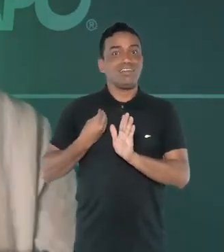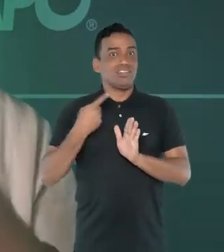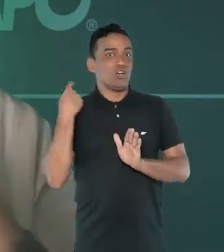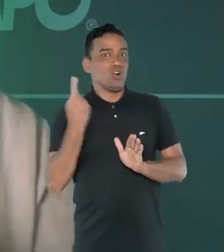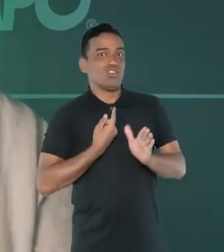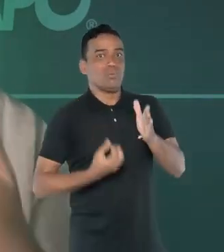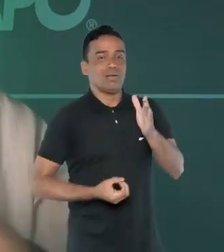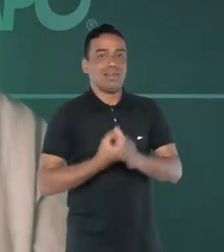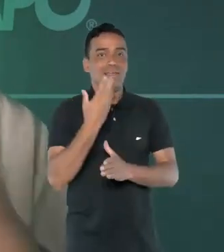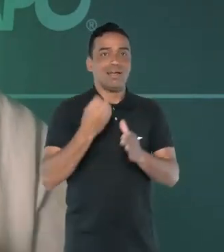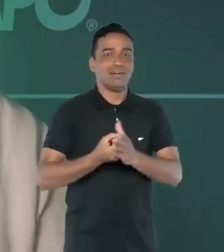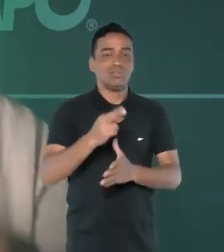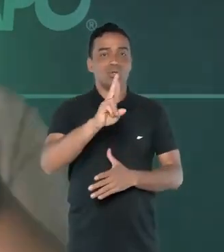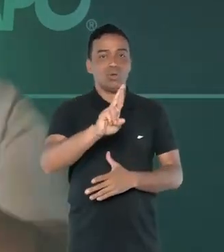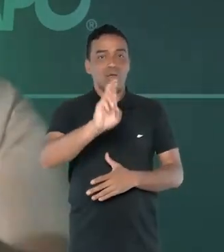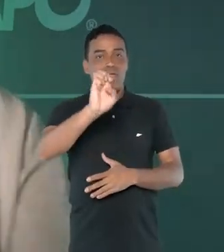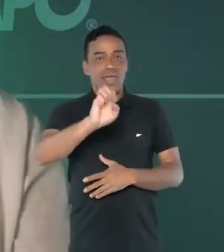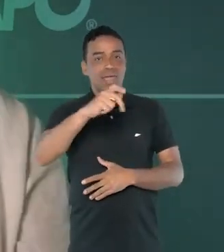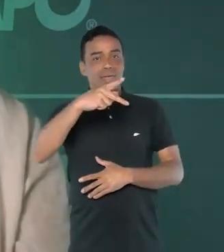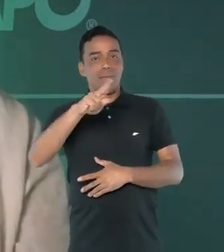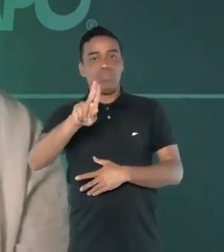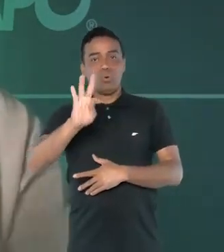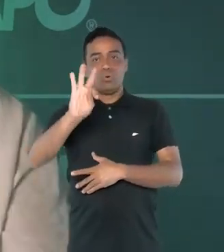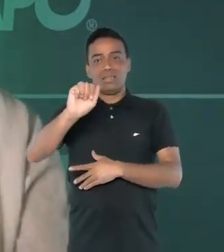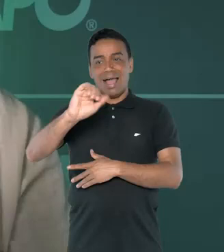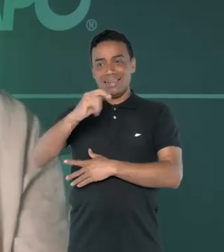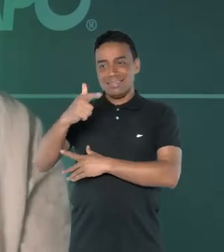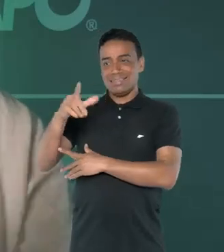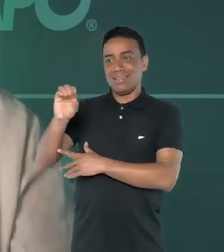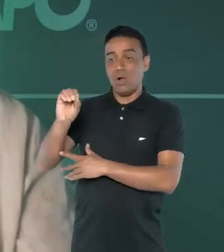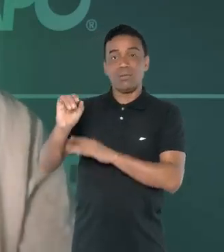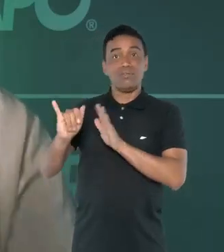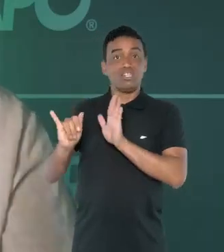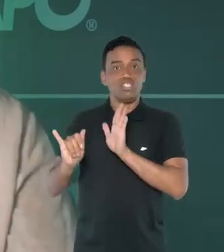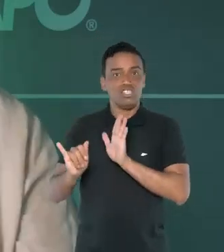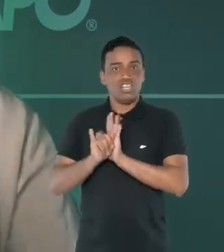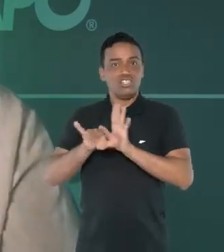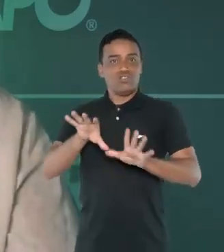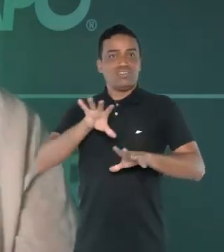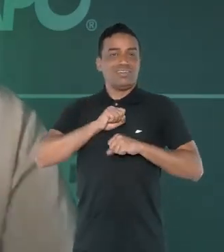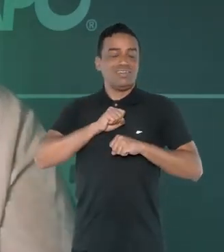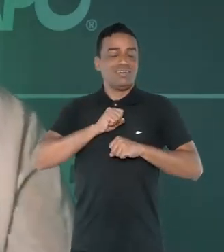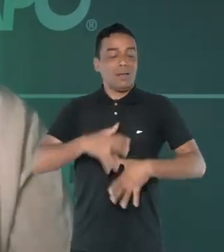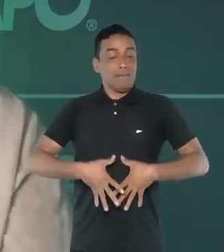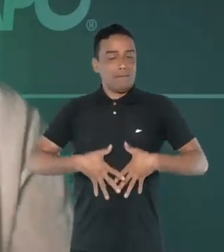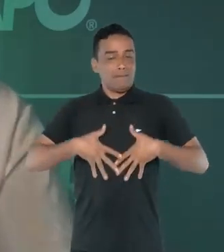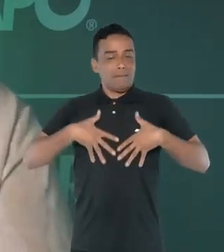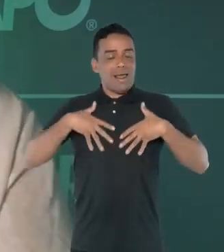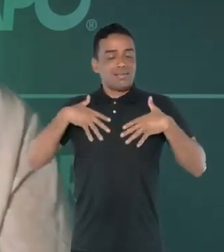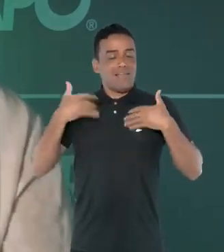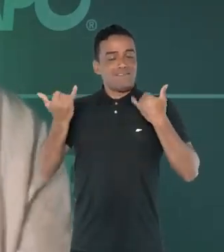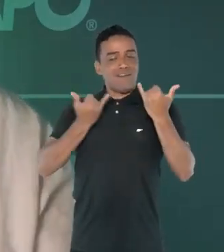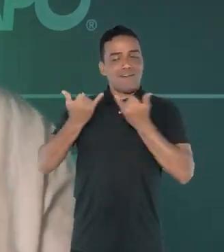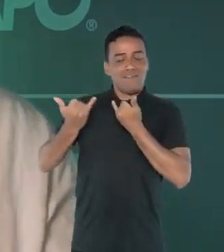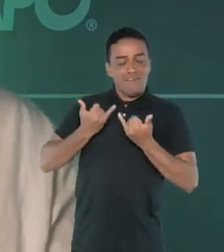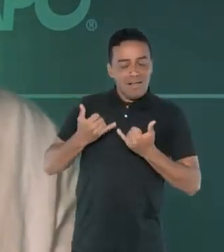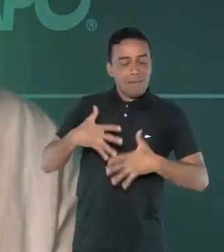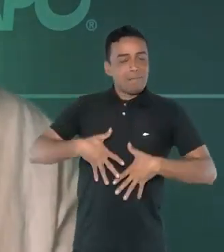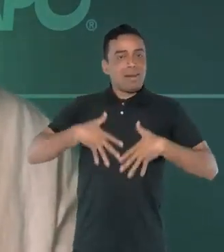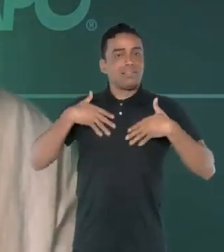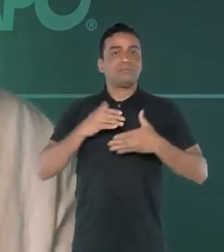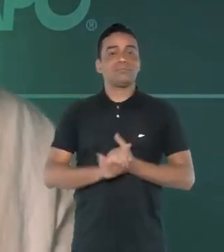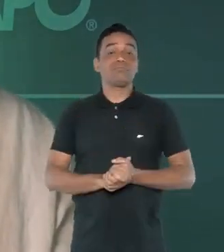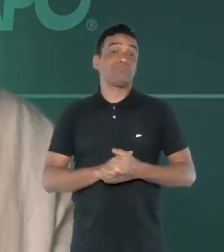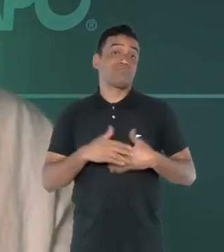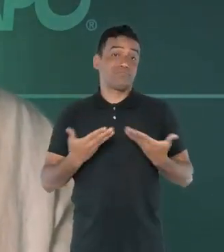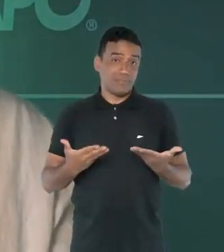E a gente vai criando a nossa reputação a partir dessa opinião com a qual a gente se identifica e que a gente sente prazer em ouvir, né?